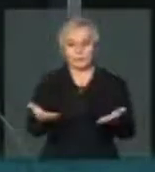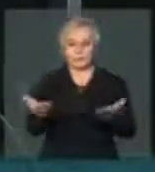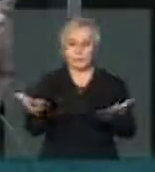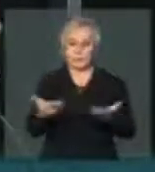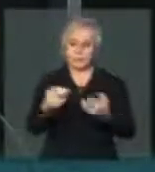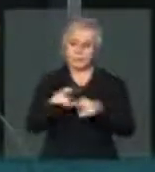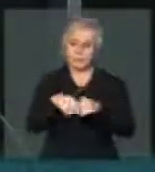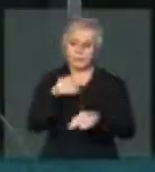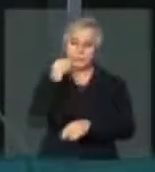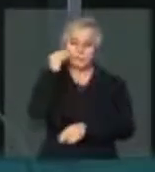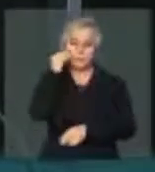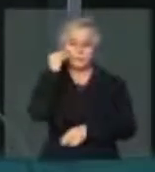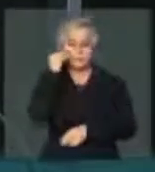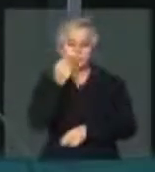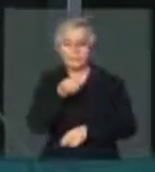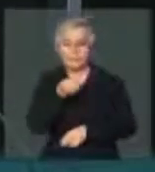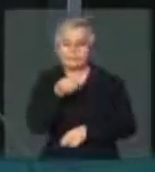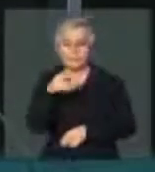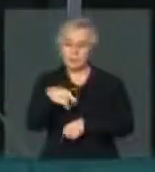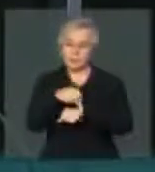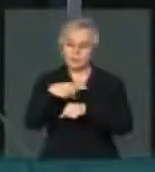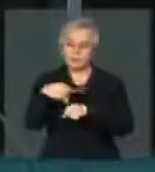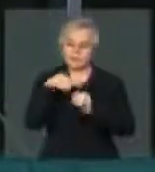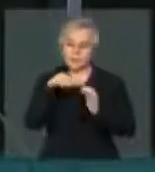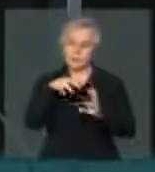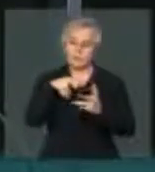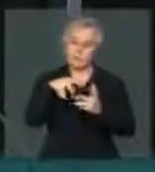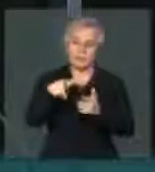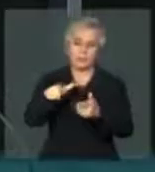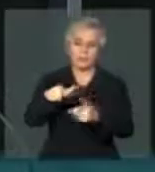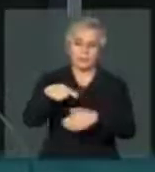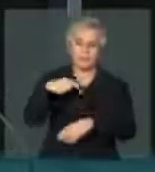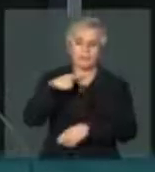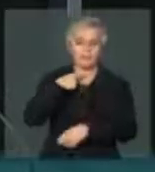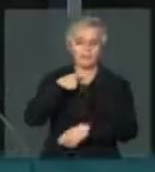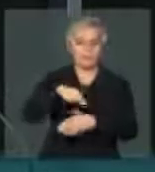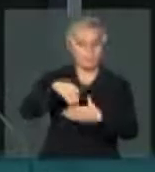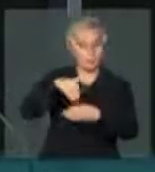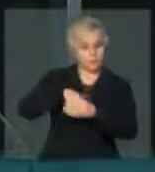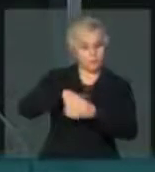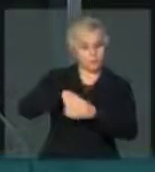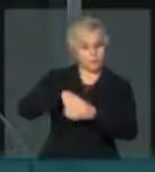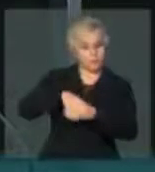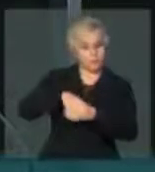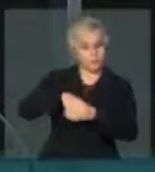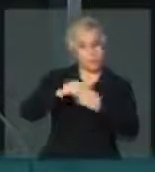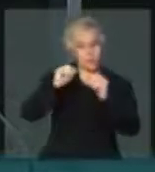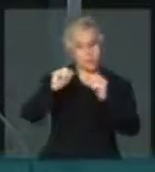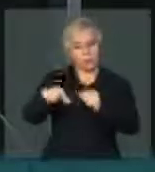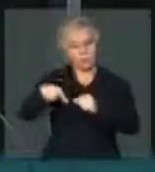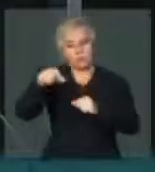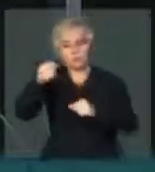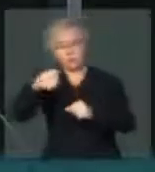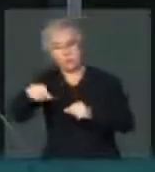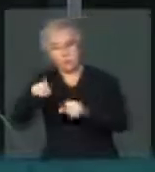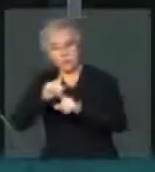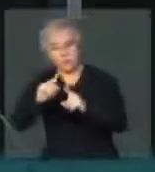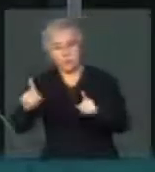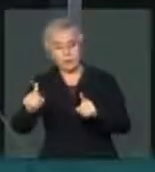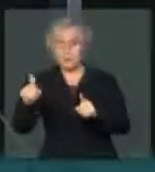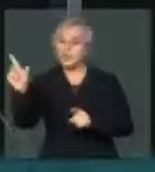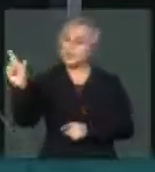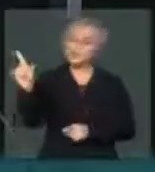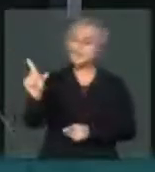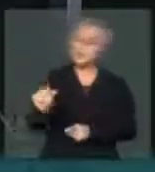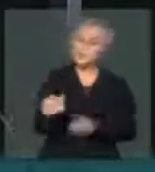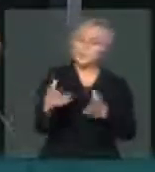países que são de fato maioria no mundo, de voto facultativo, reduz significativamente